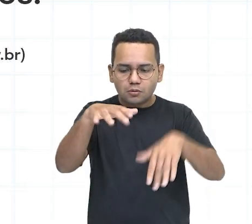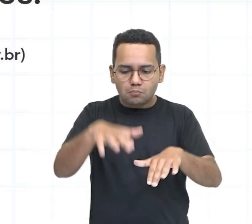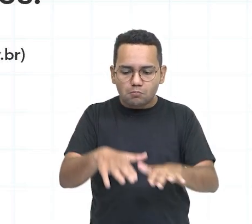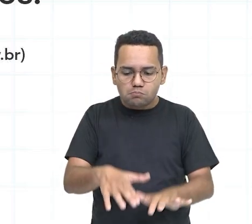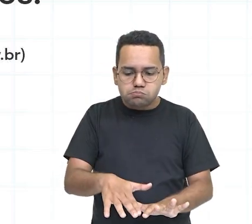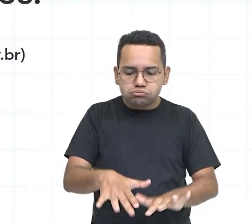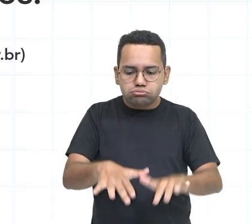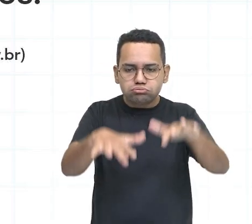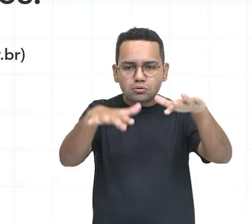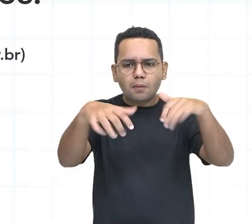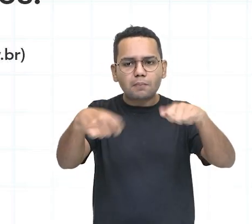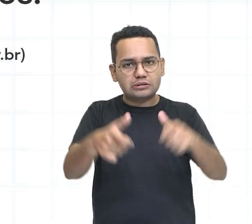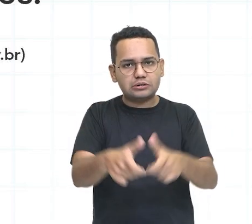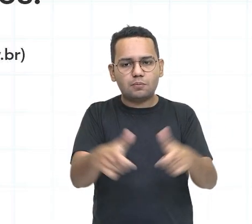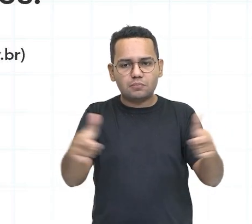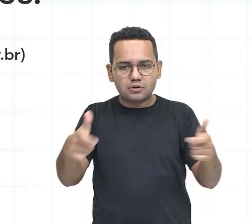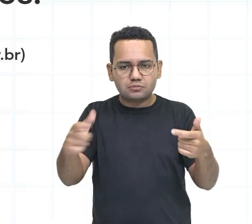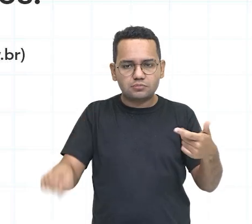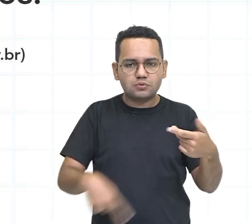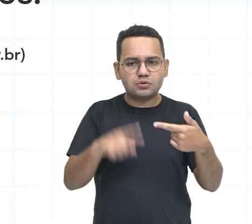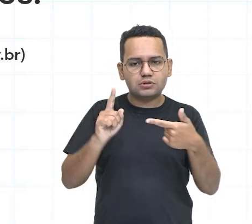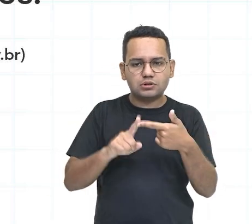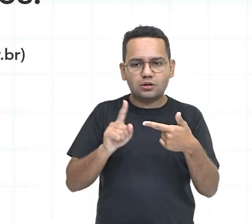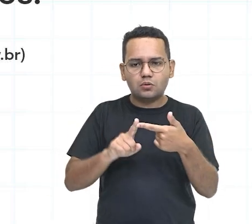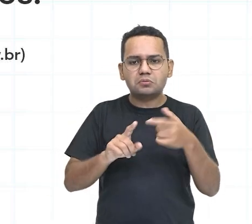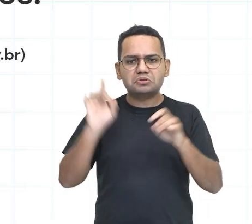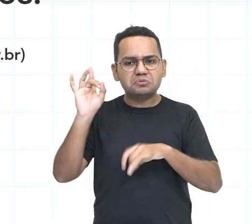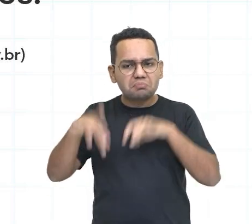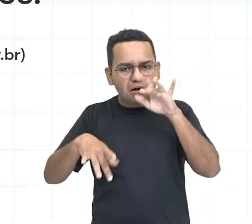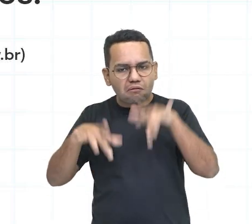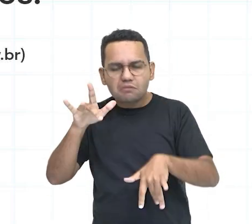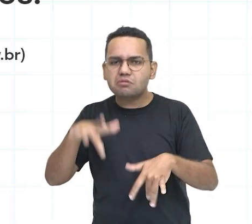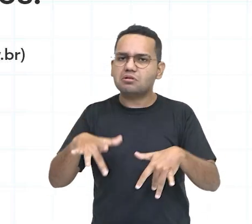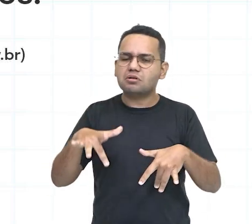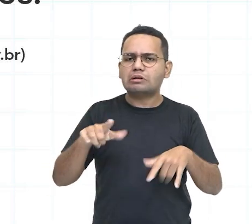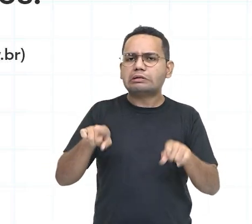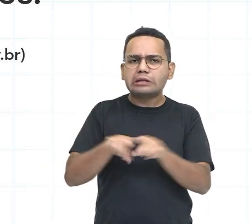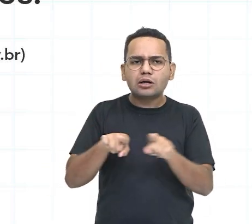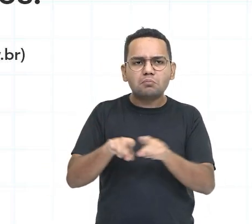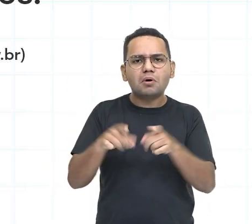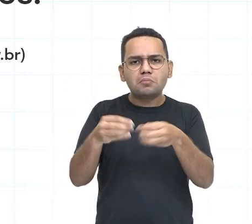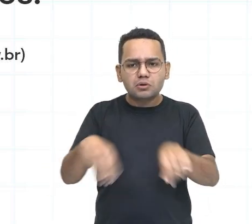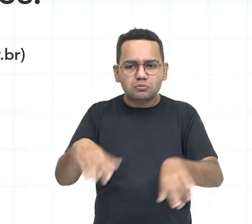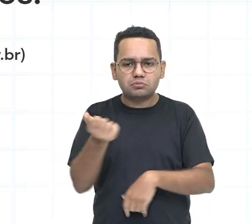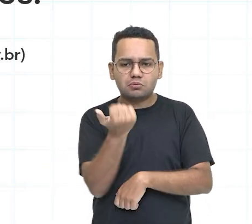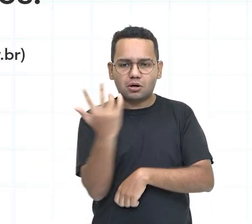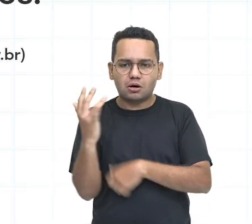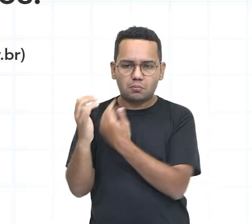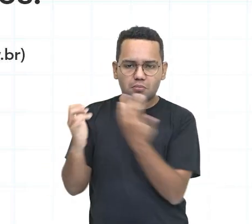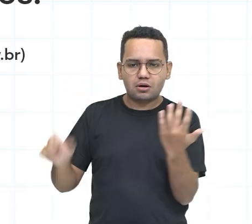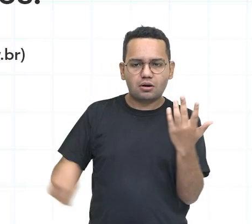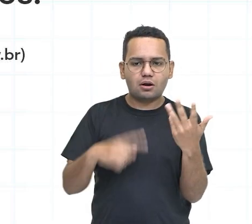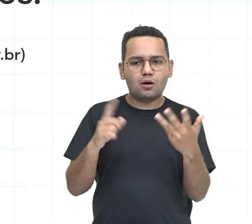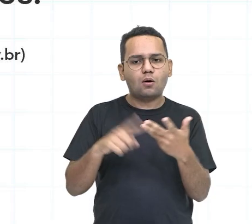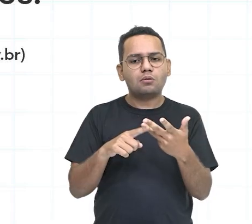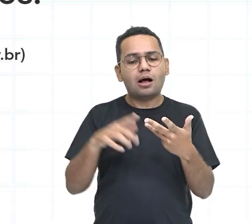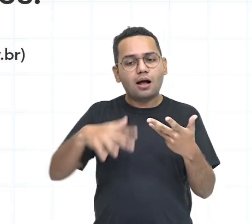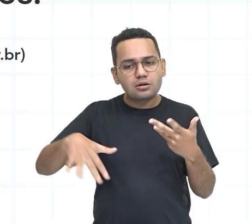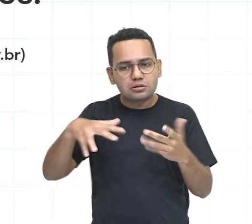alimentos perecíveis ou a desnutrição compromete o raciocínio, as residências carecem de